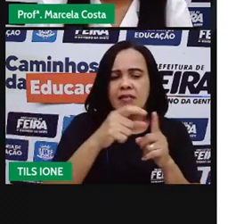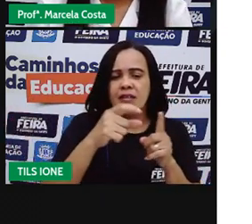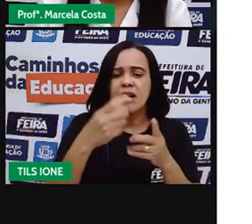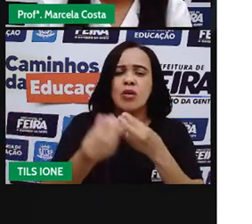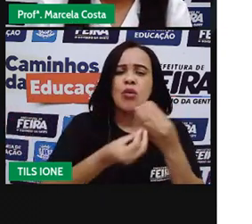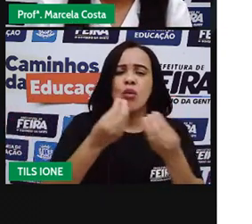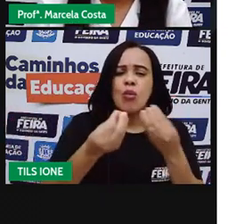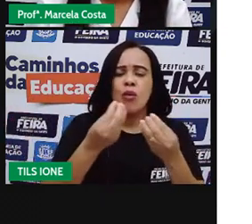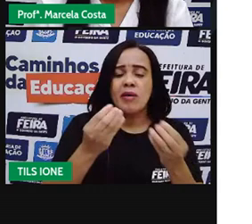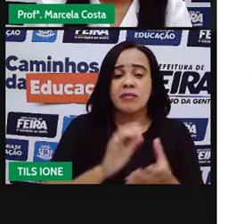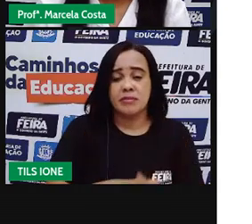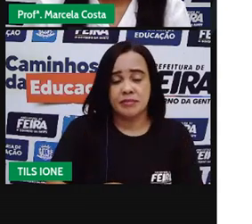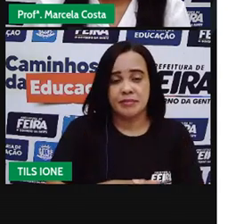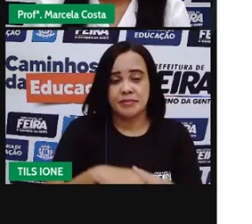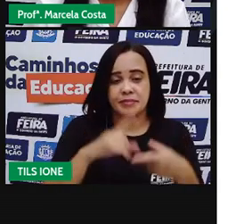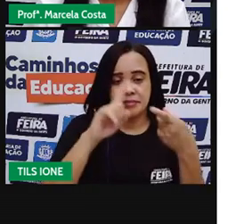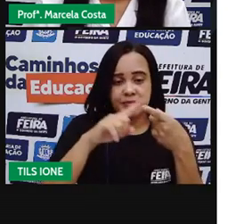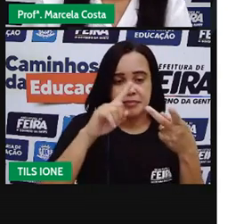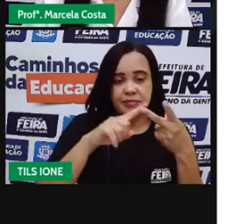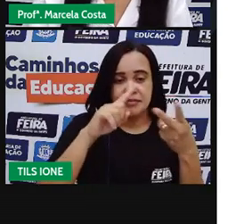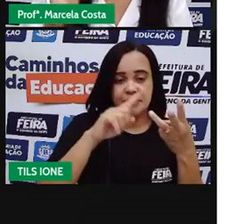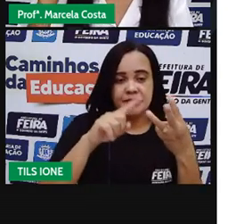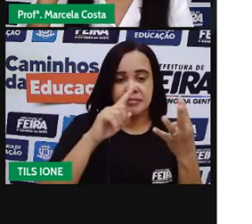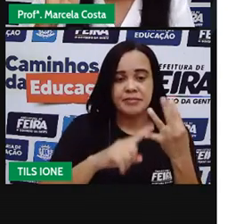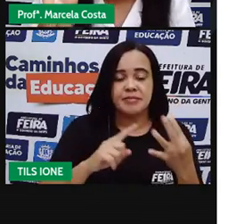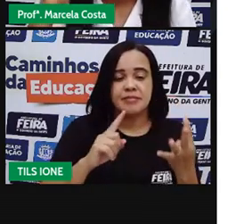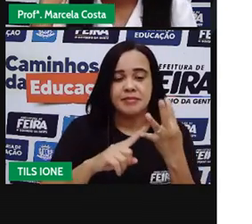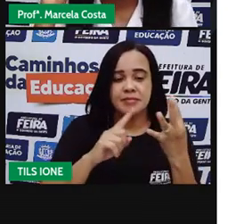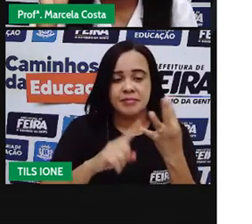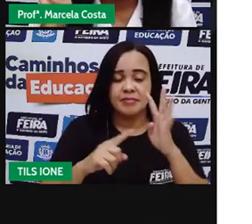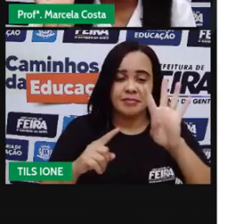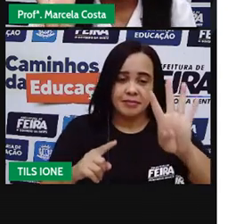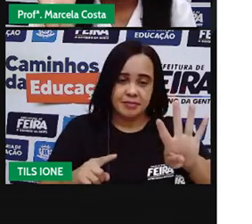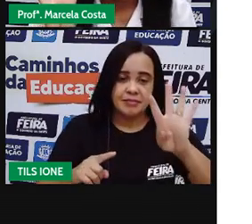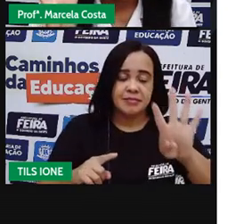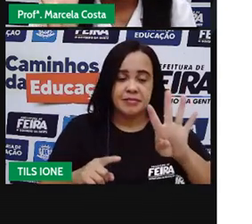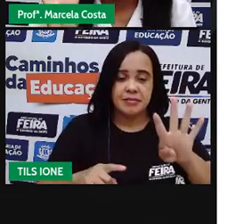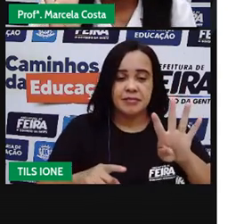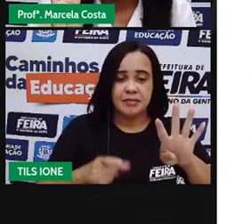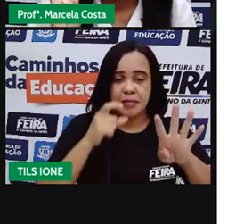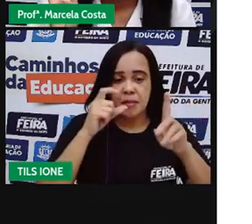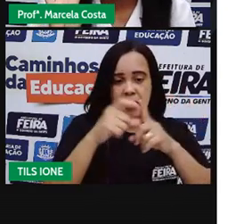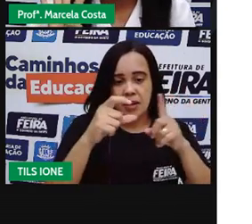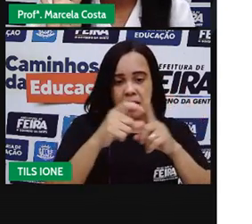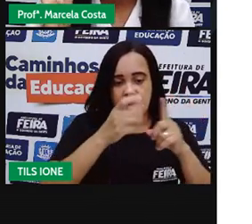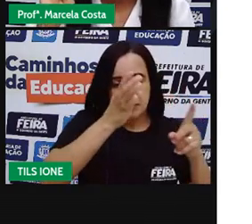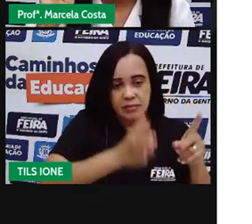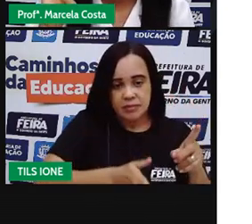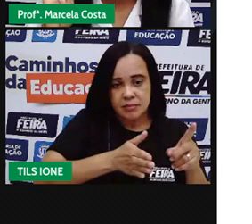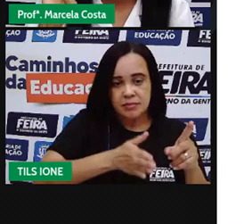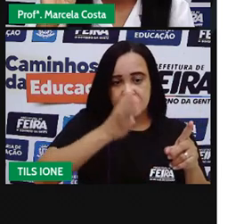Então, a palavra que vai ter 4 sílabas.